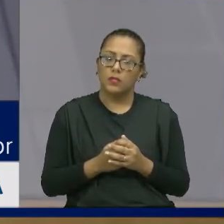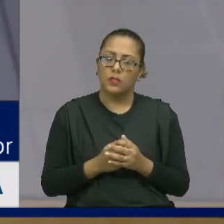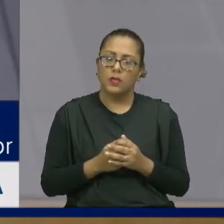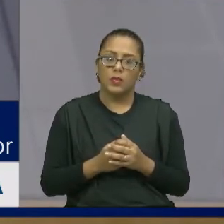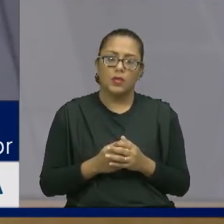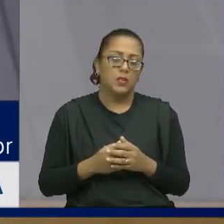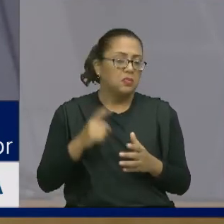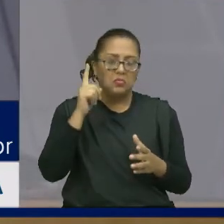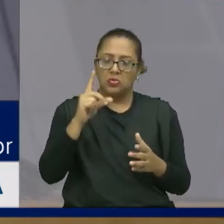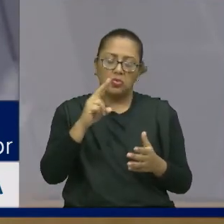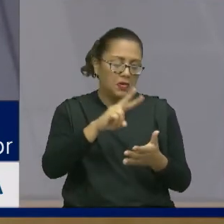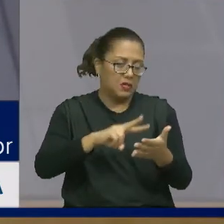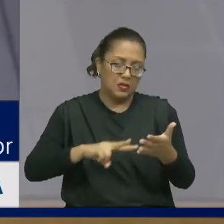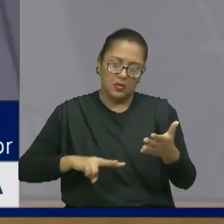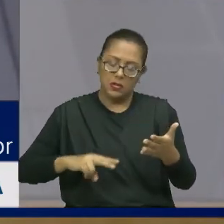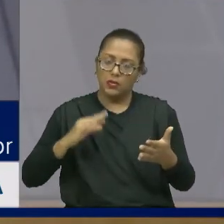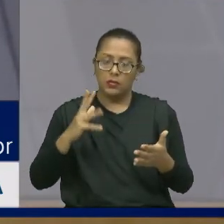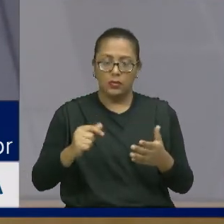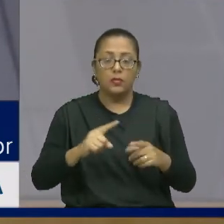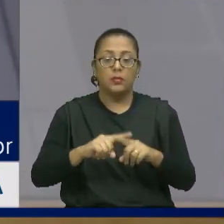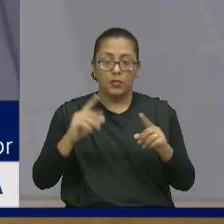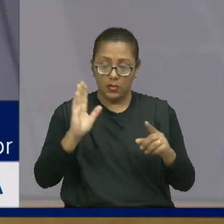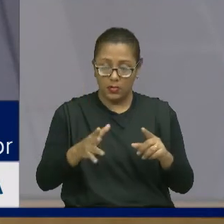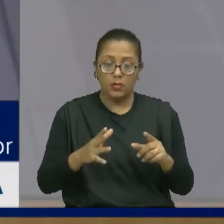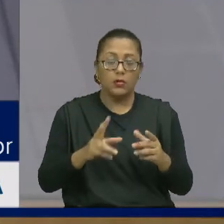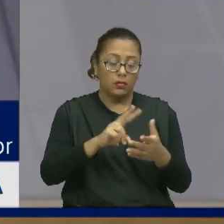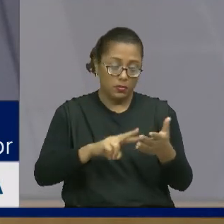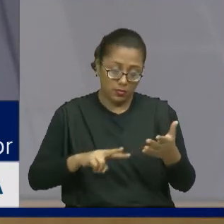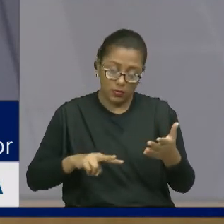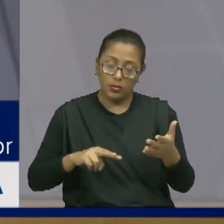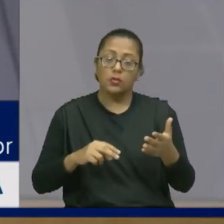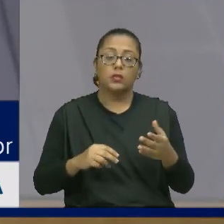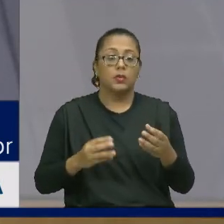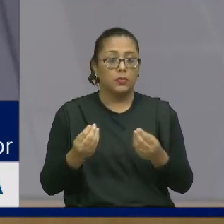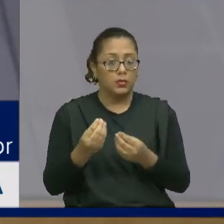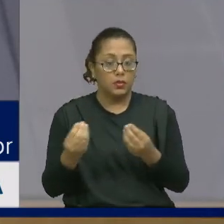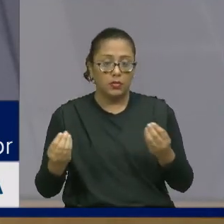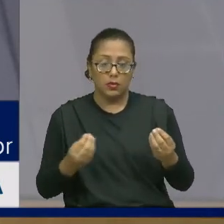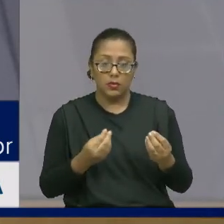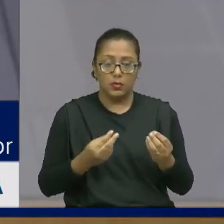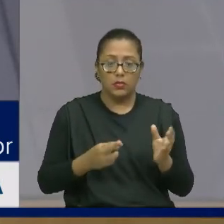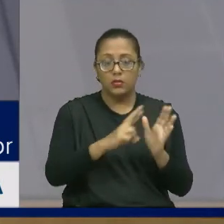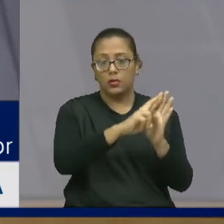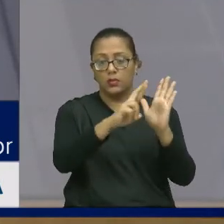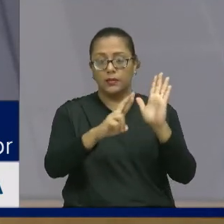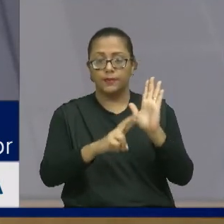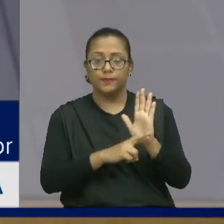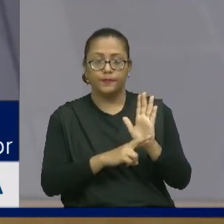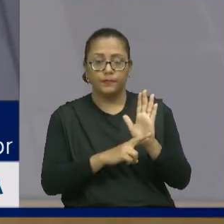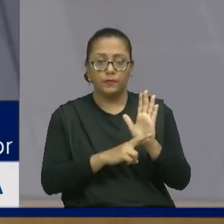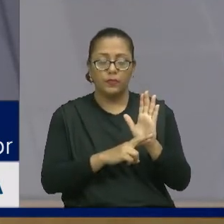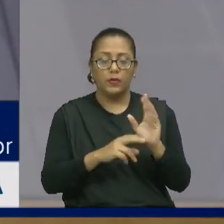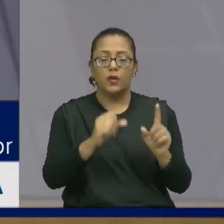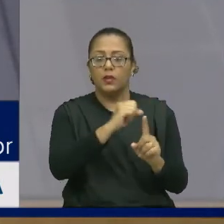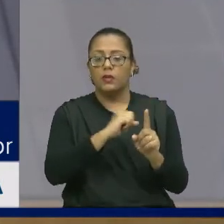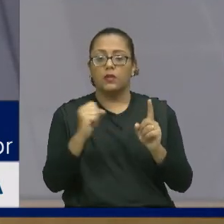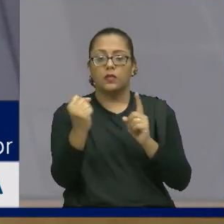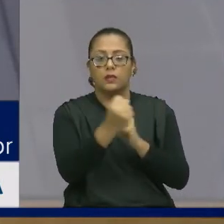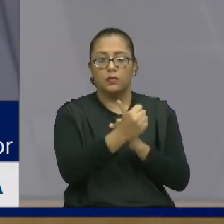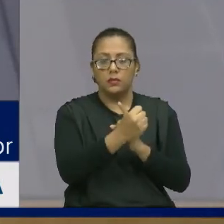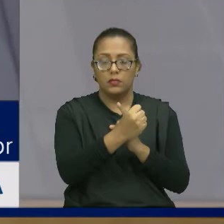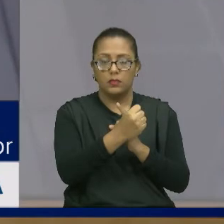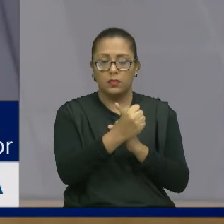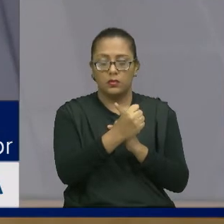todas, mas fiz parte dessas sugestões baseado neste relatório da Associação dos